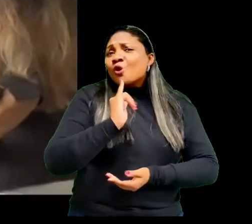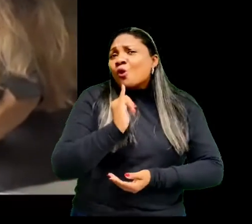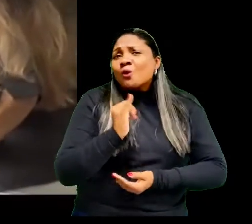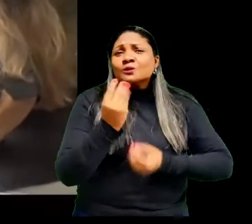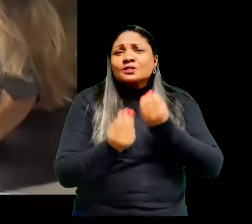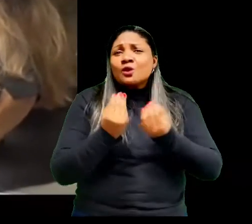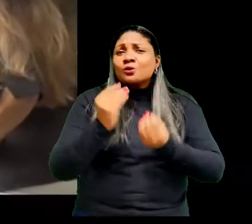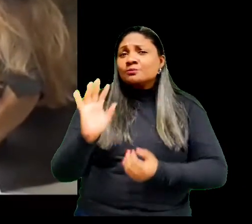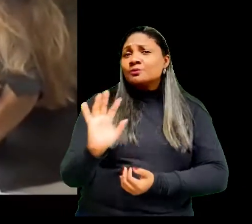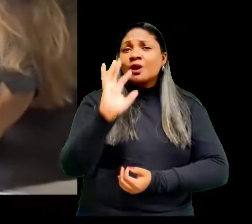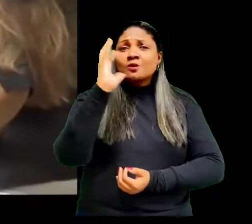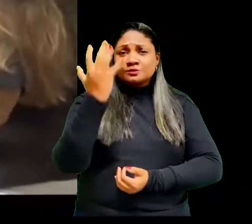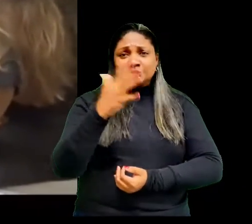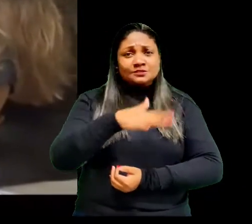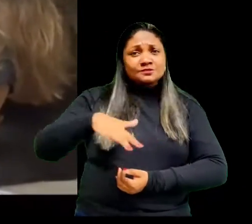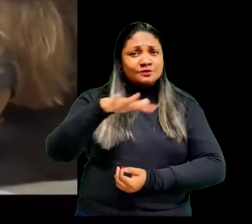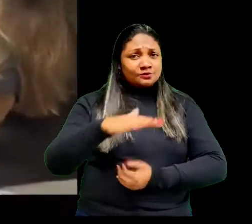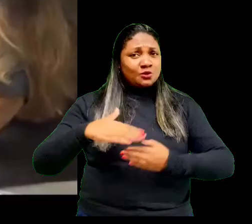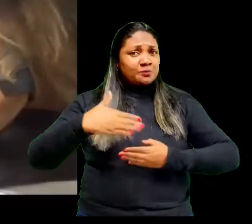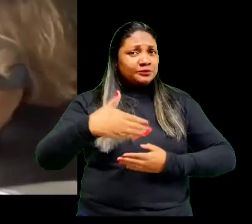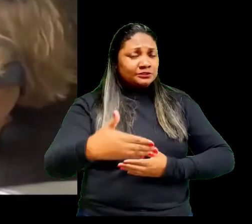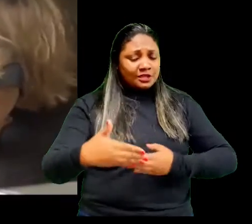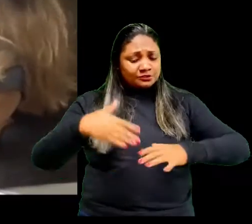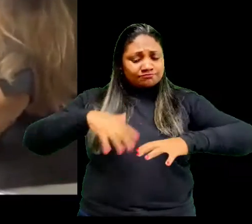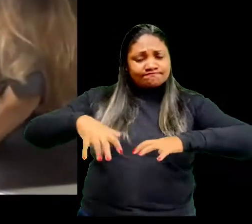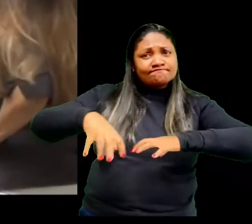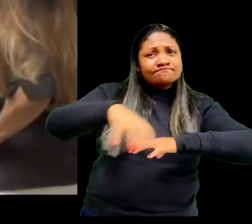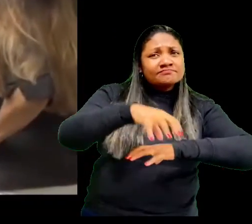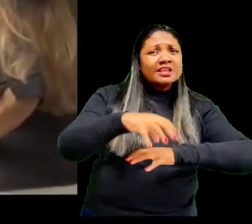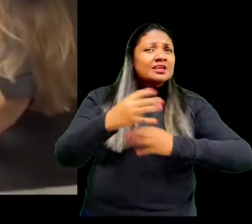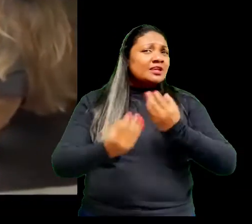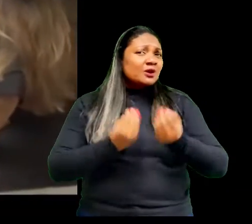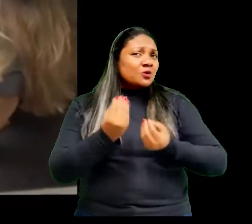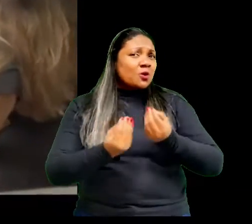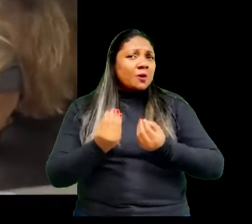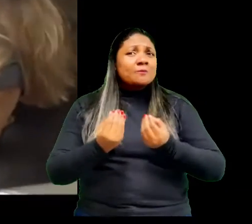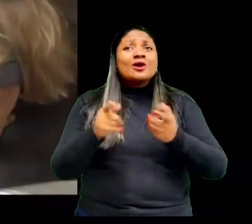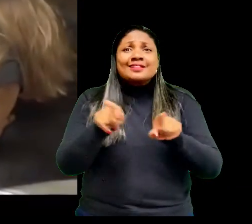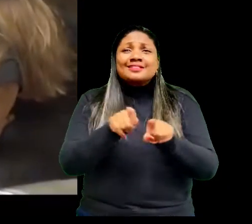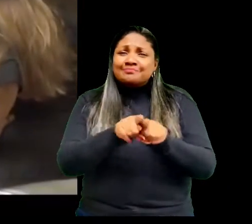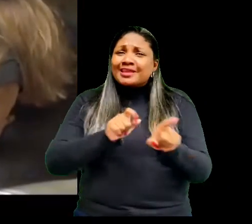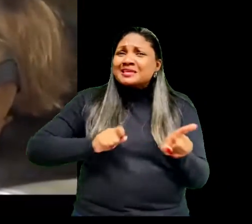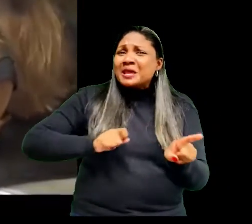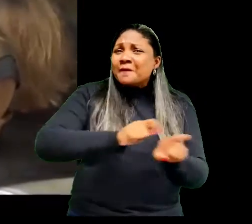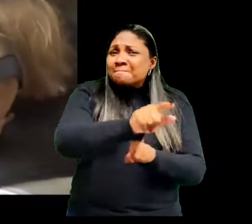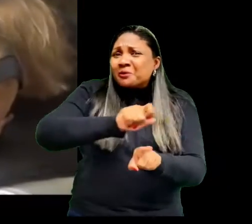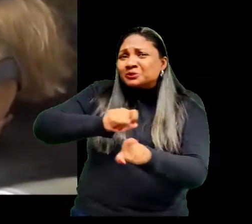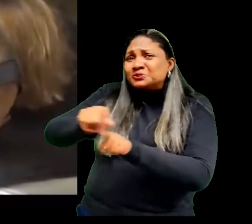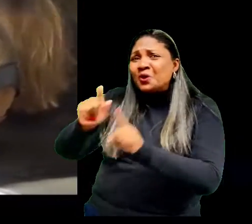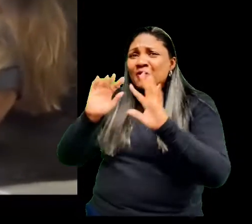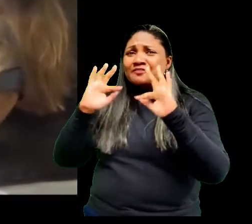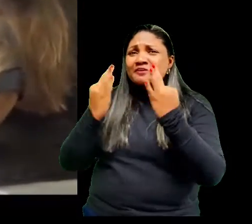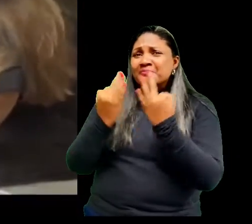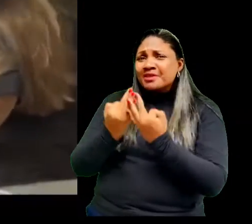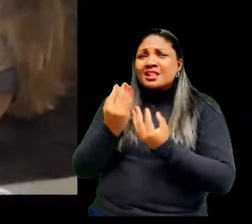é que foi que aconteceu todo esse processo de aldeamento, de expulsão, enfim, dos seus parentes